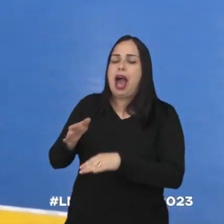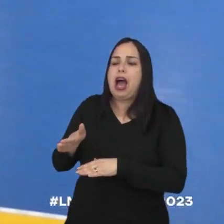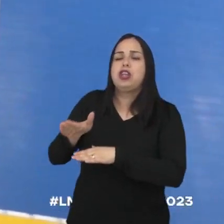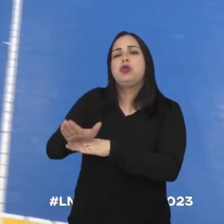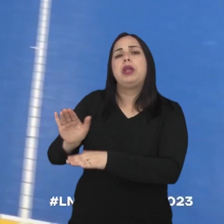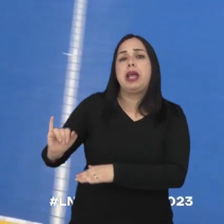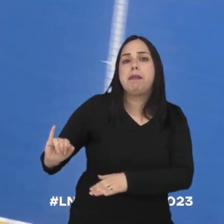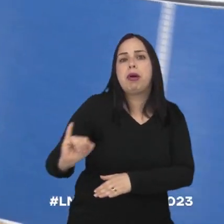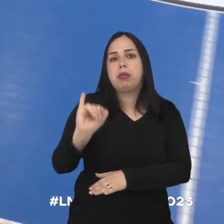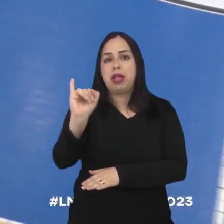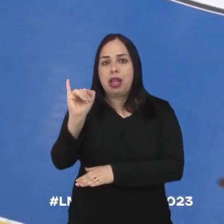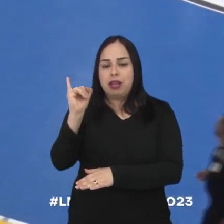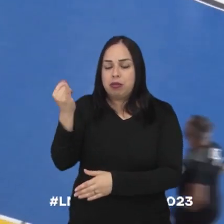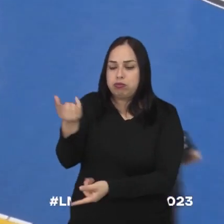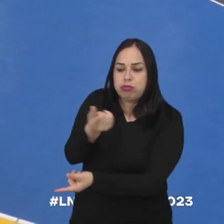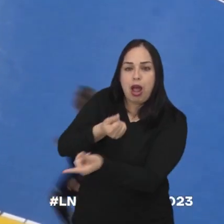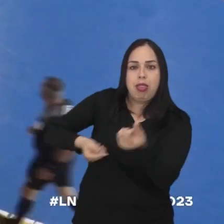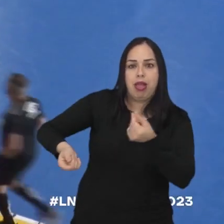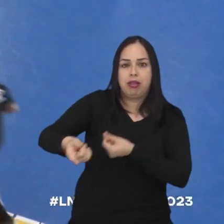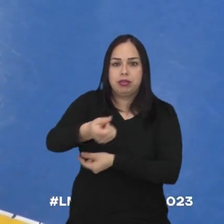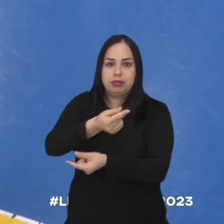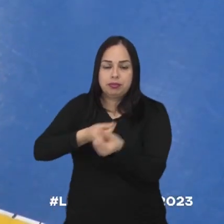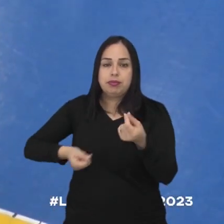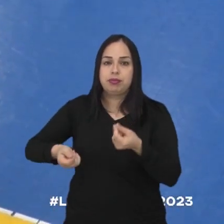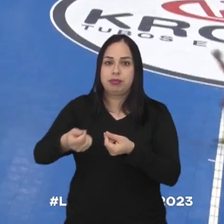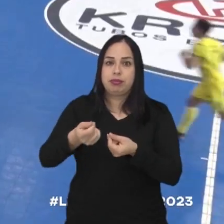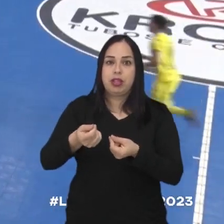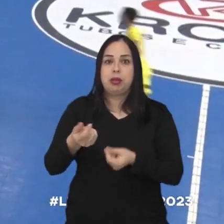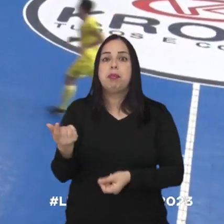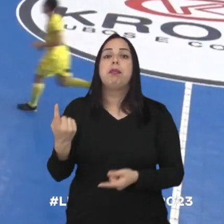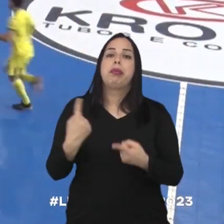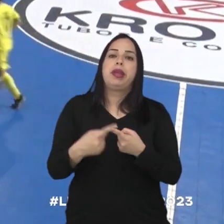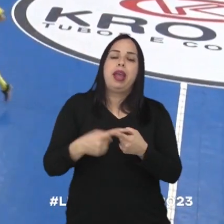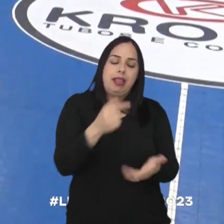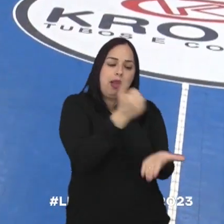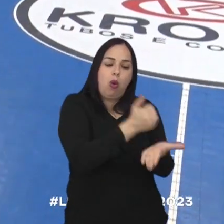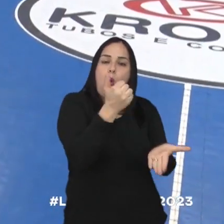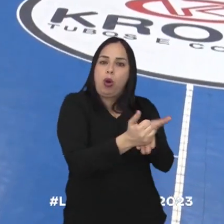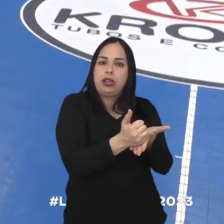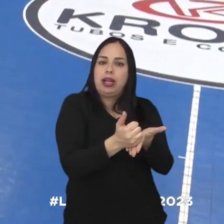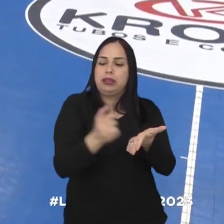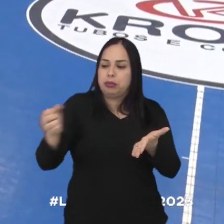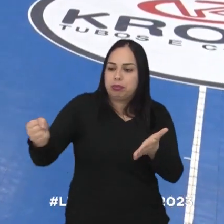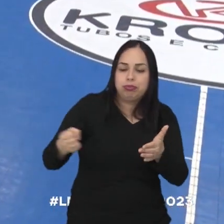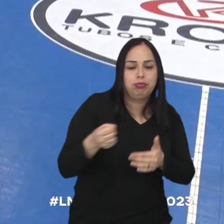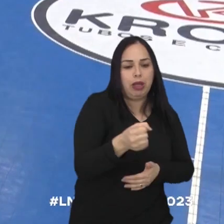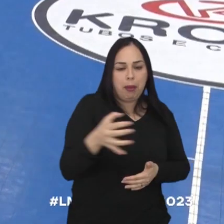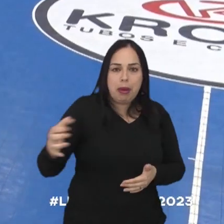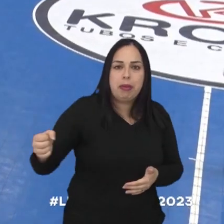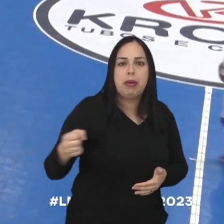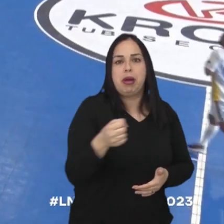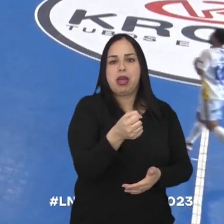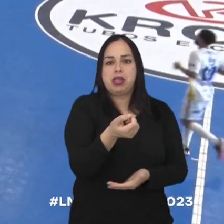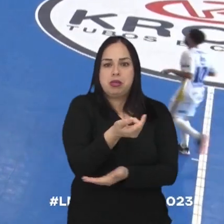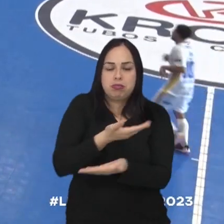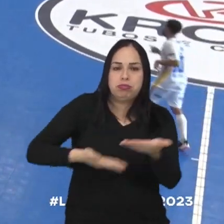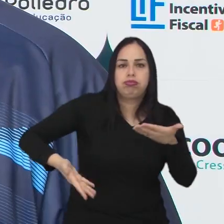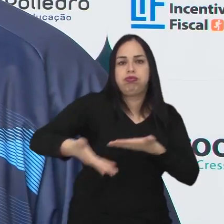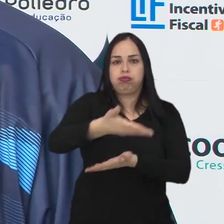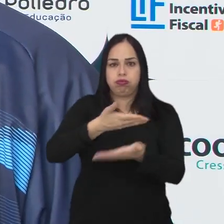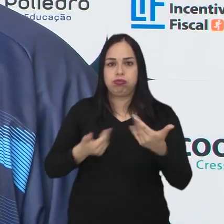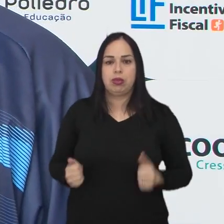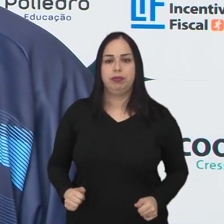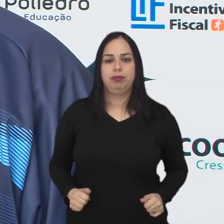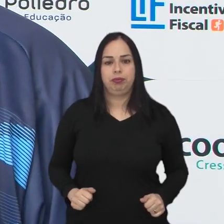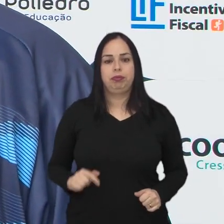cumpre um outro papel importante na economia do município através da geração de empregos para manter os clubes em atividade. A